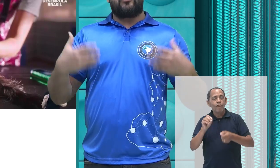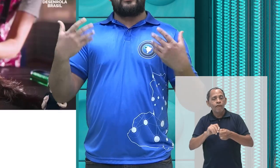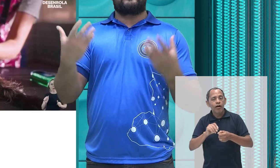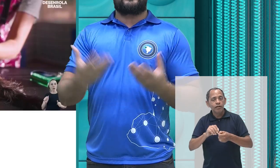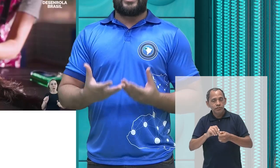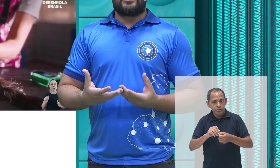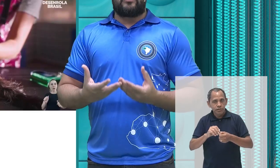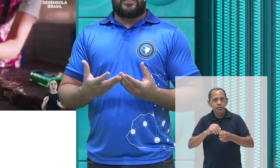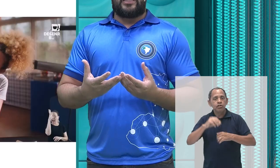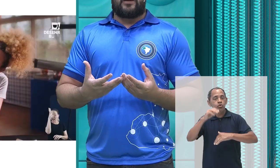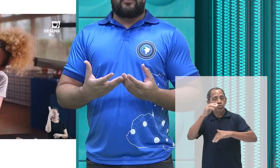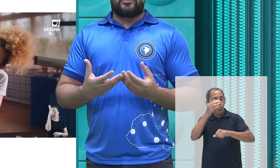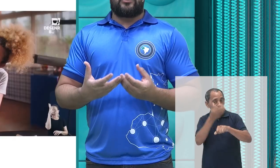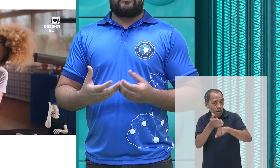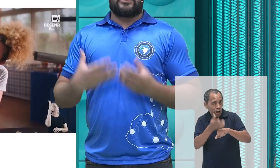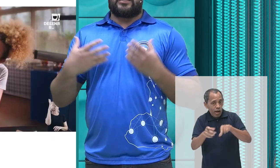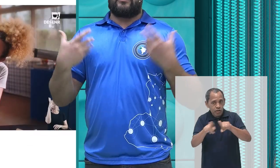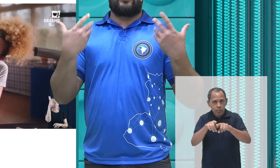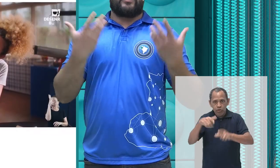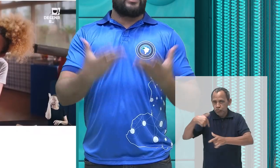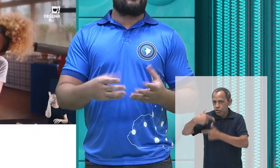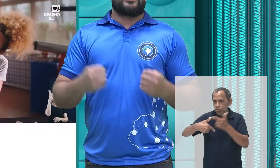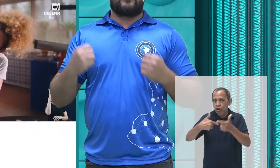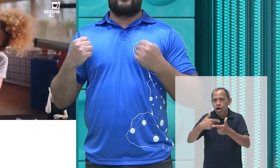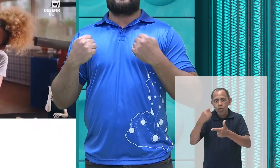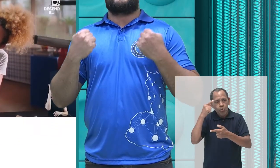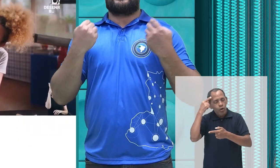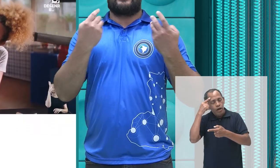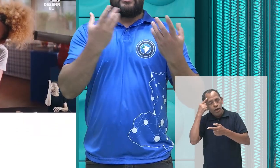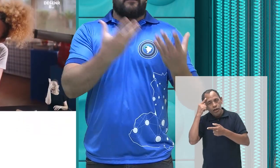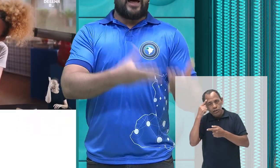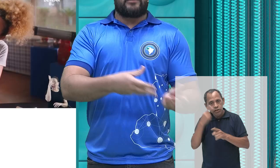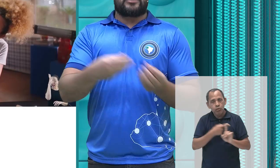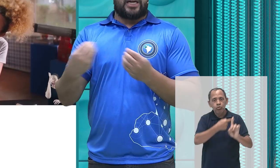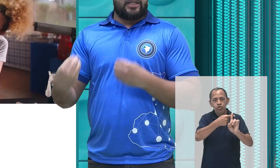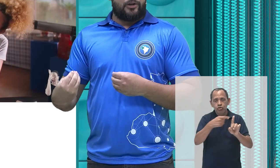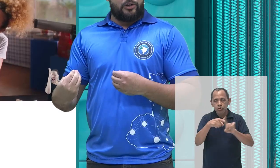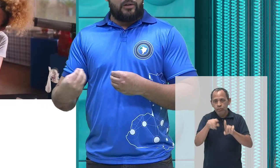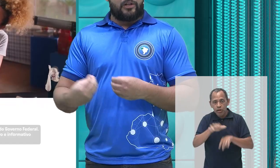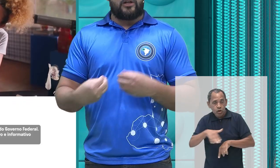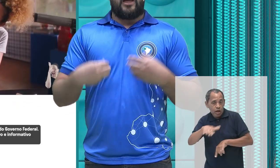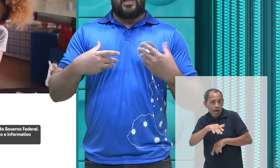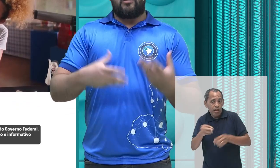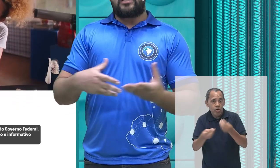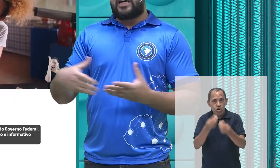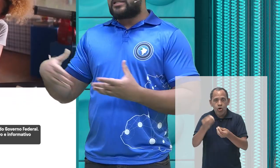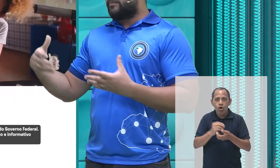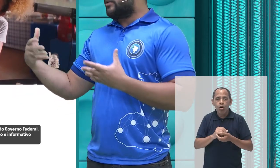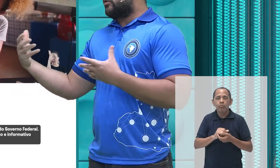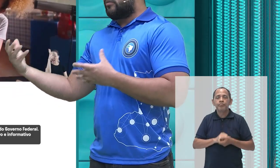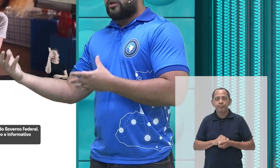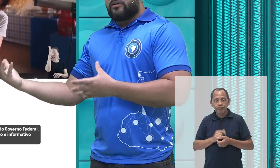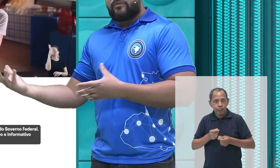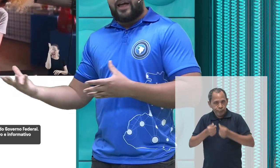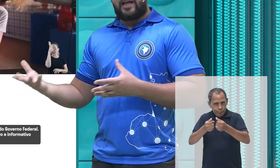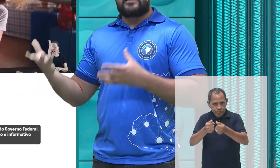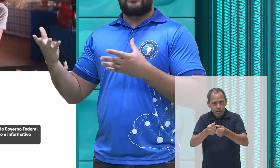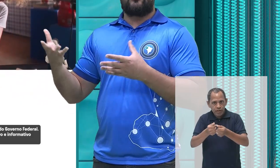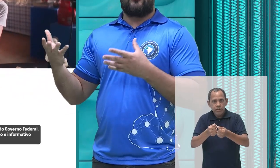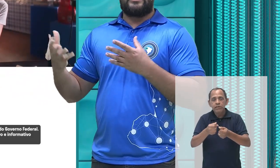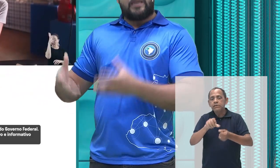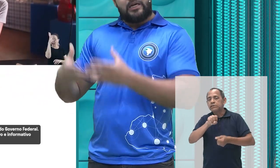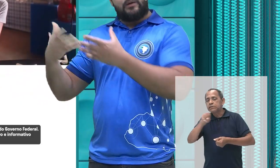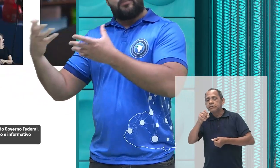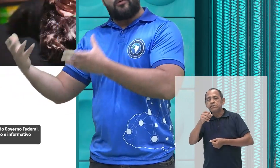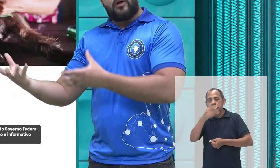que tudo isso traz uma ideia positiva exatamente para a educação financeira, para o sair das dívidas. É como se essa pessoa